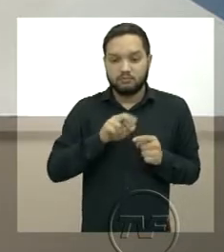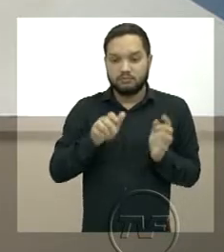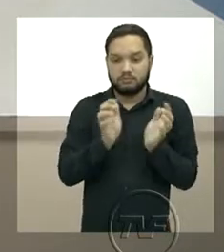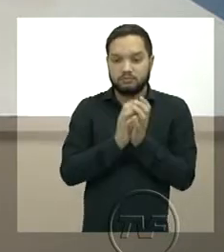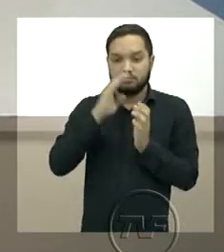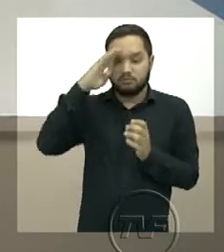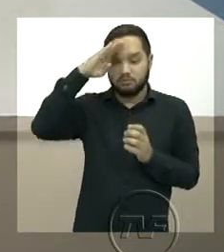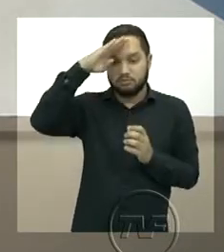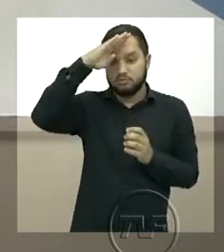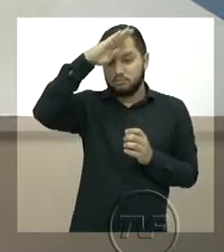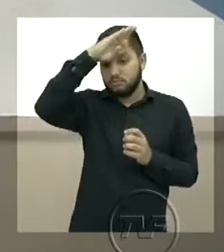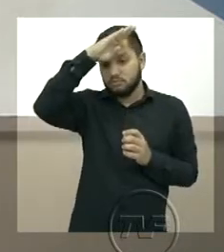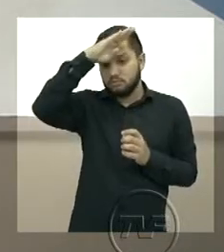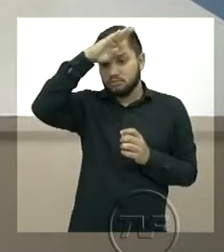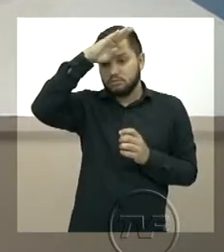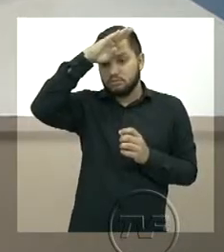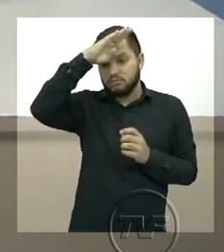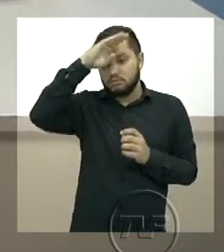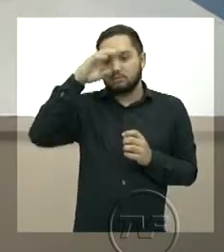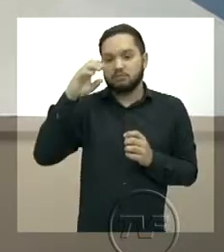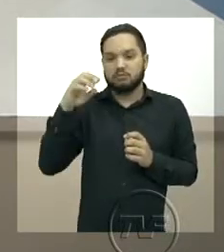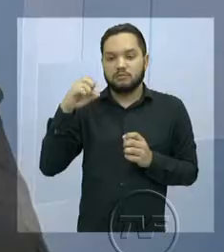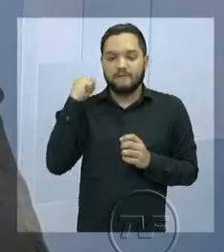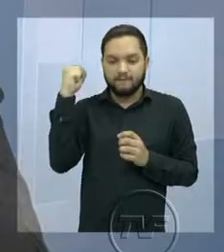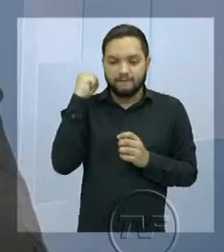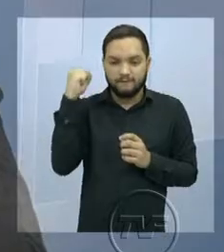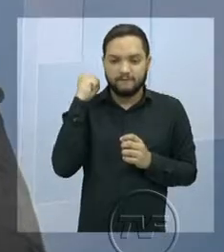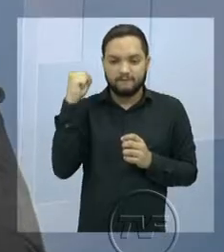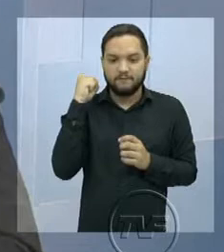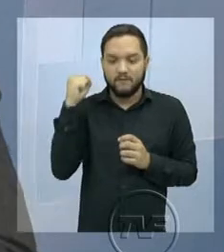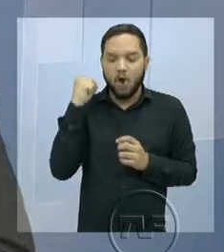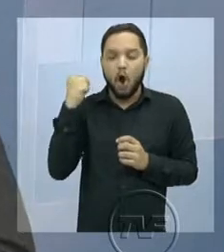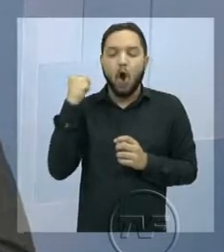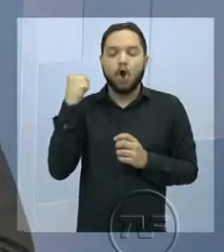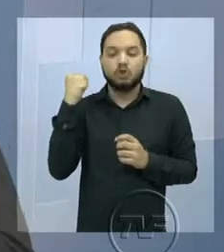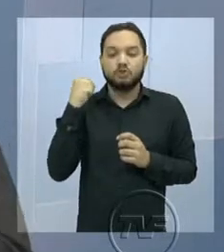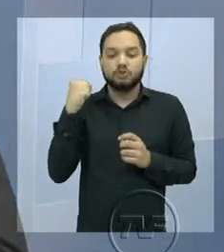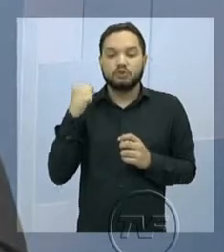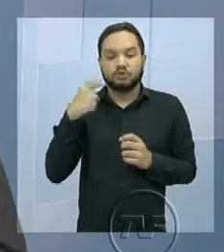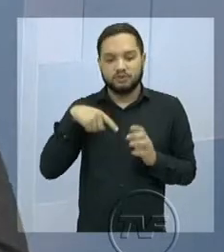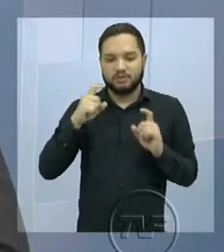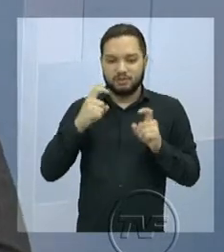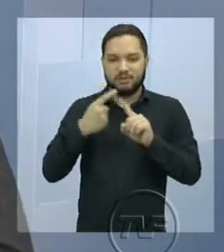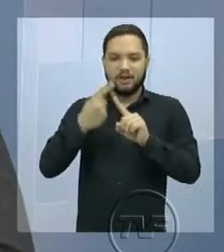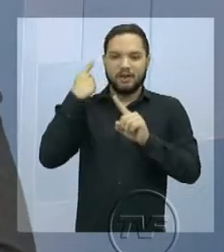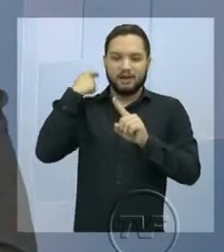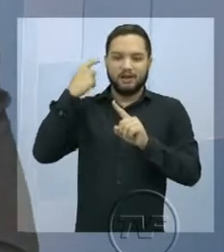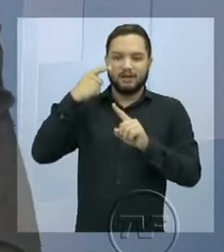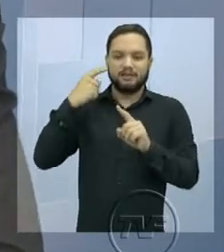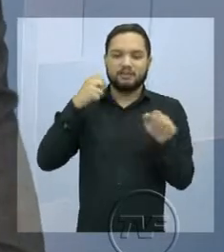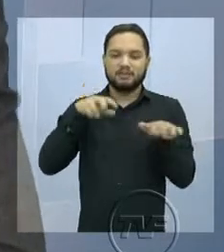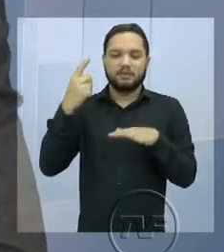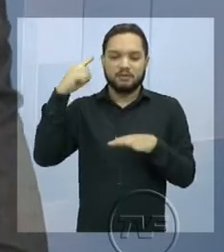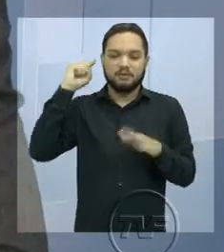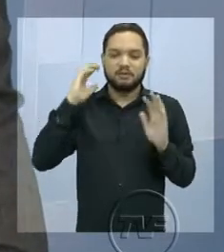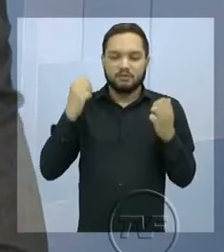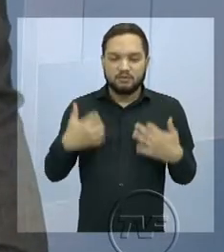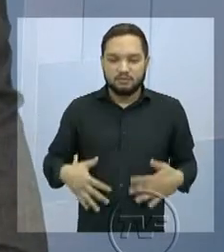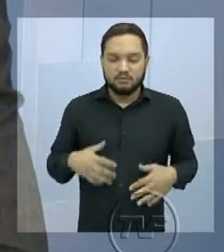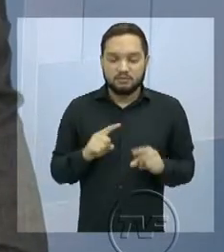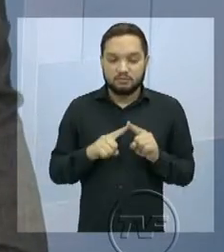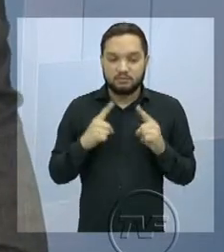mais radicais tentam passar da inutilidade de determinados cursos, essas coisas, aquilo que nós debatemos nos programas anteriores. Programa anterior. Mas,